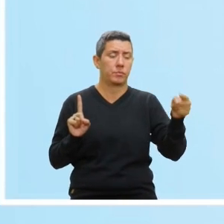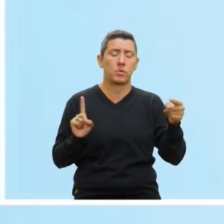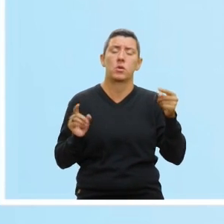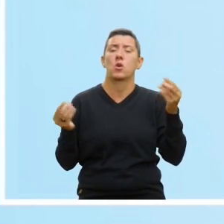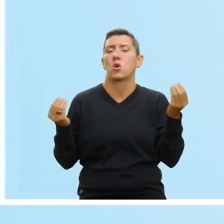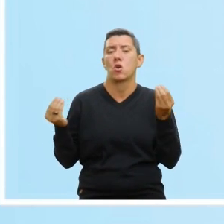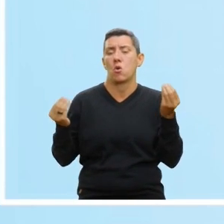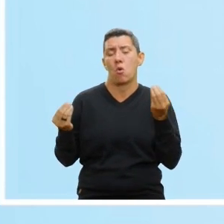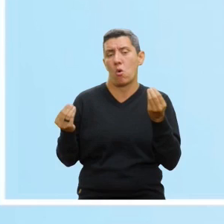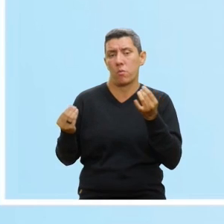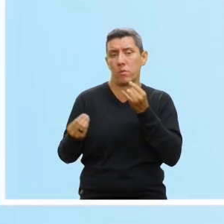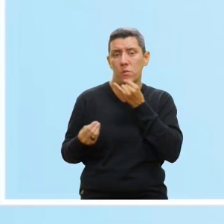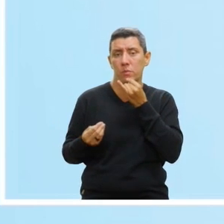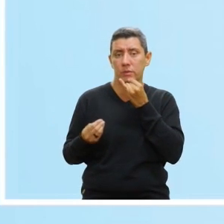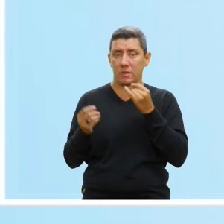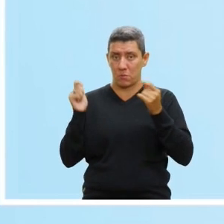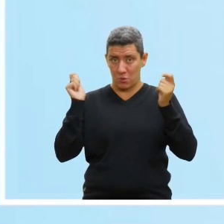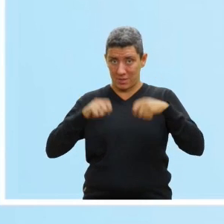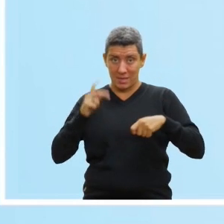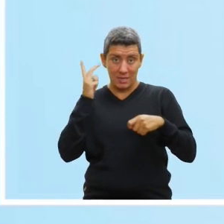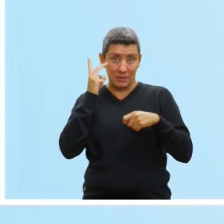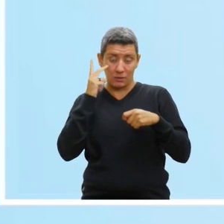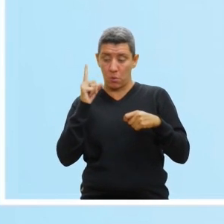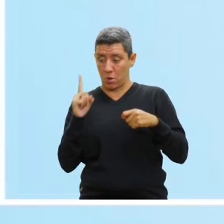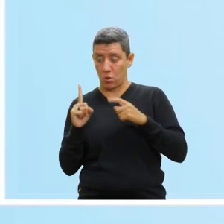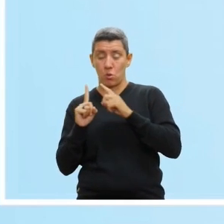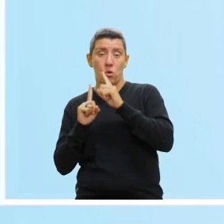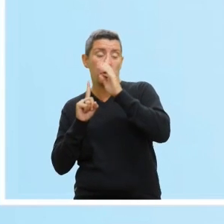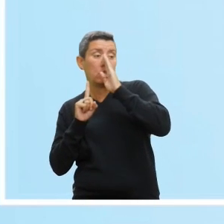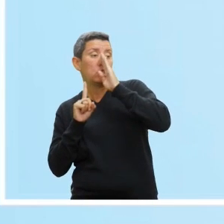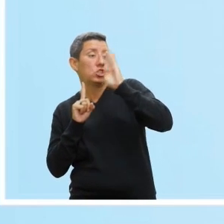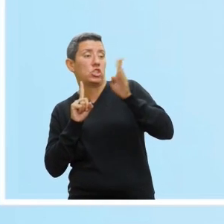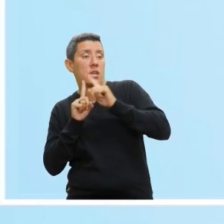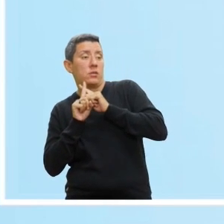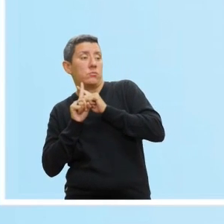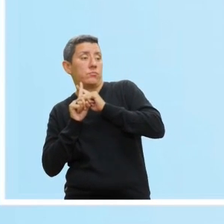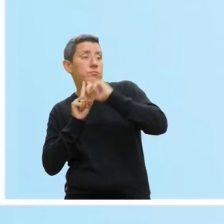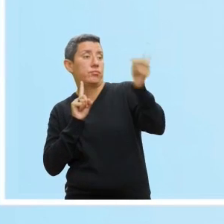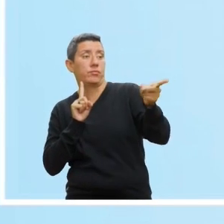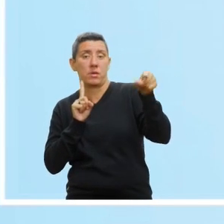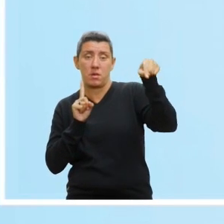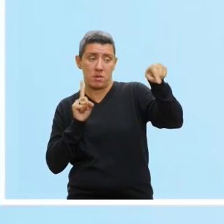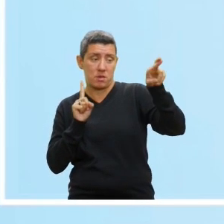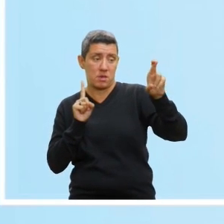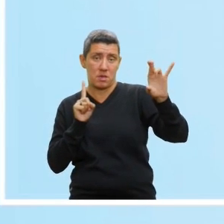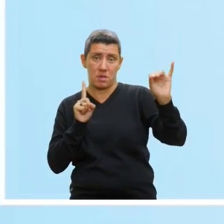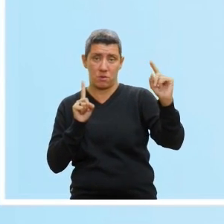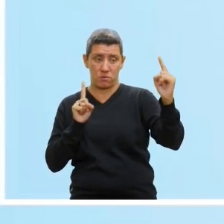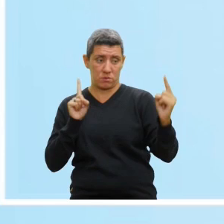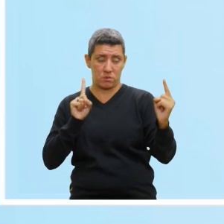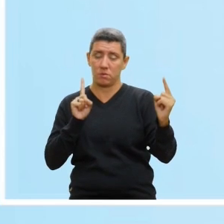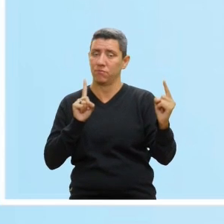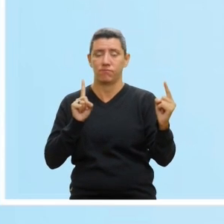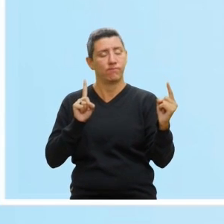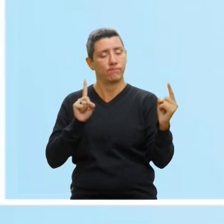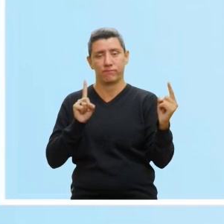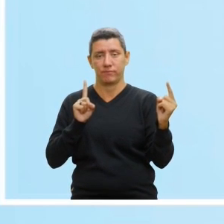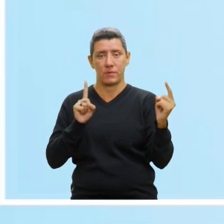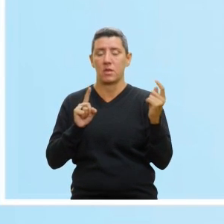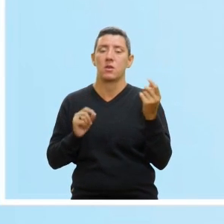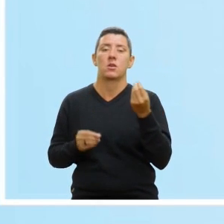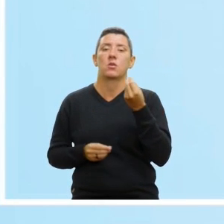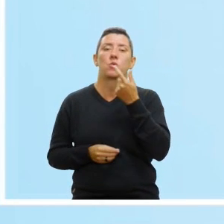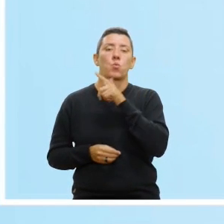sinal em São Paulo e mandar direto para o Rio de Janeiro. É uma distância muito longa para um sinal óptico. Ele não seria